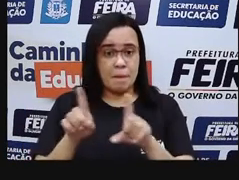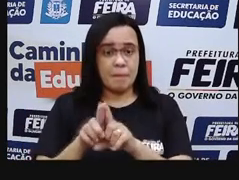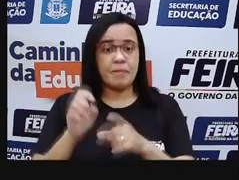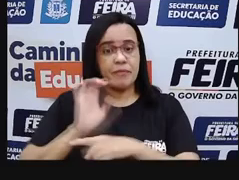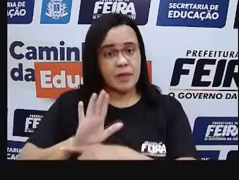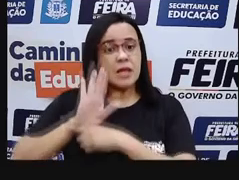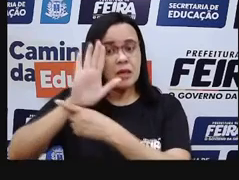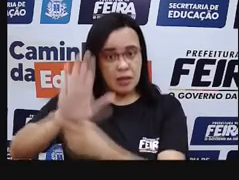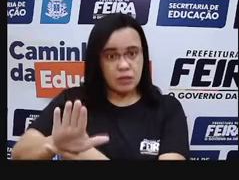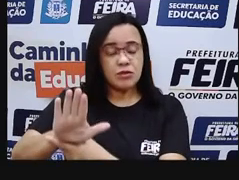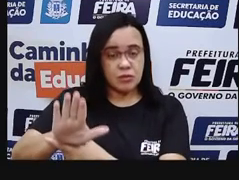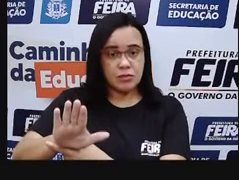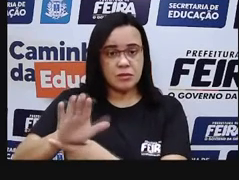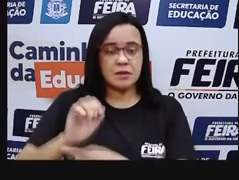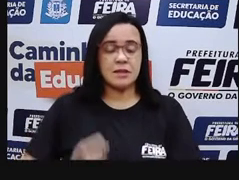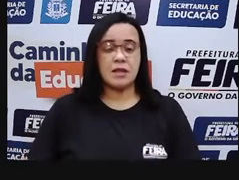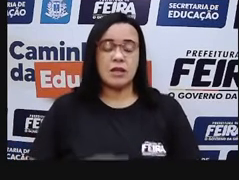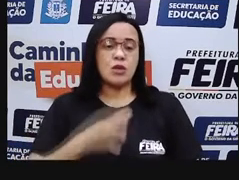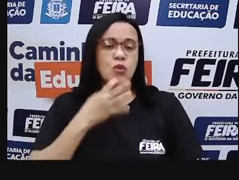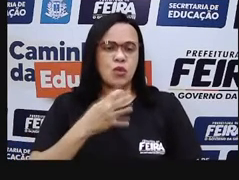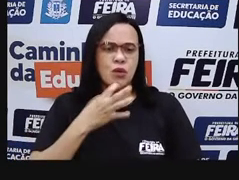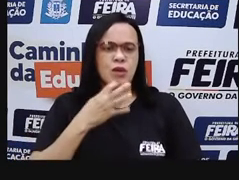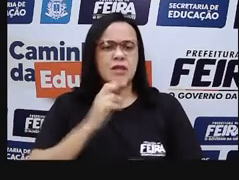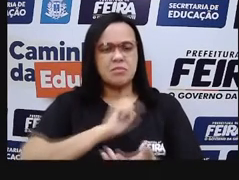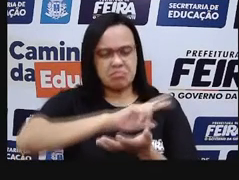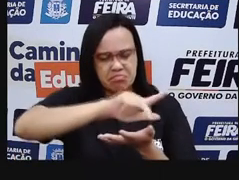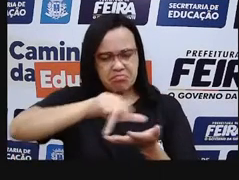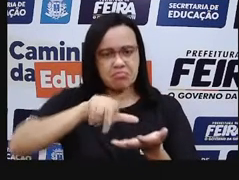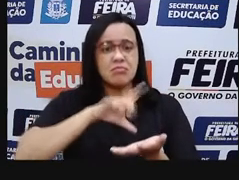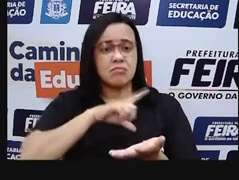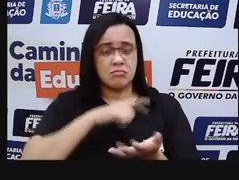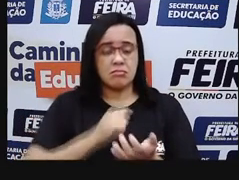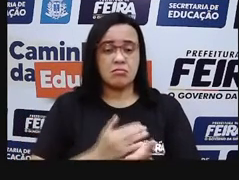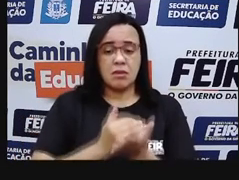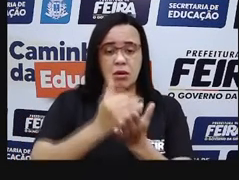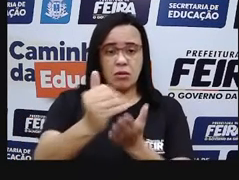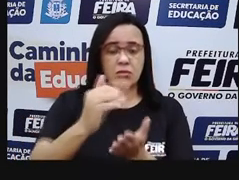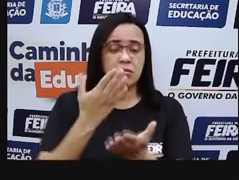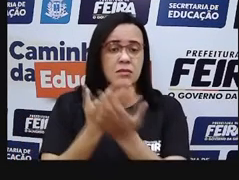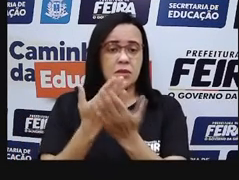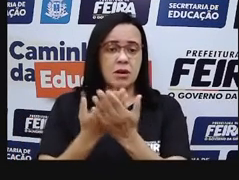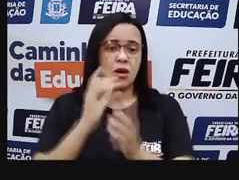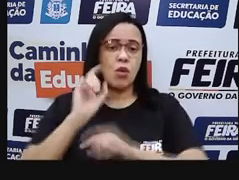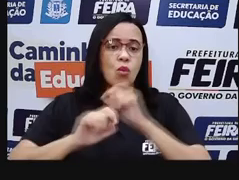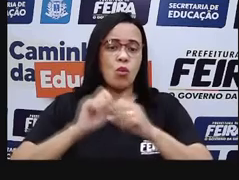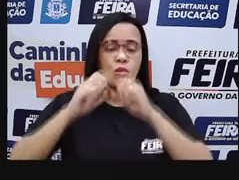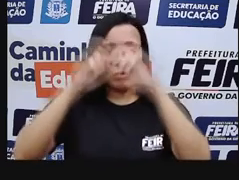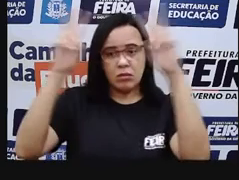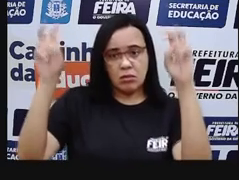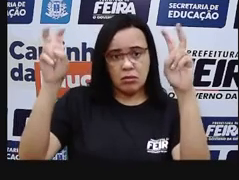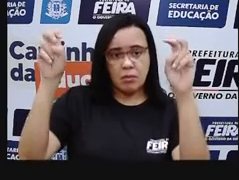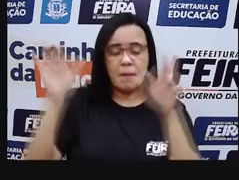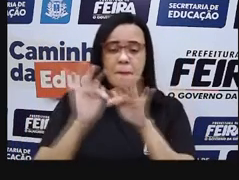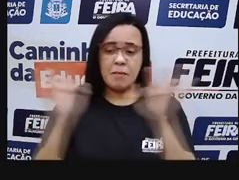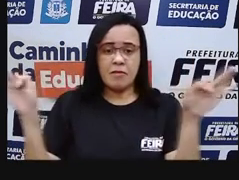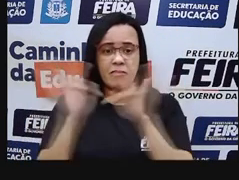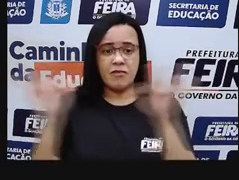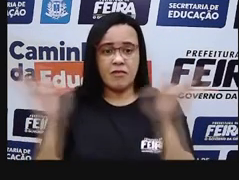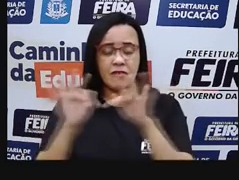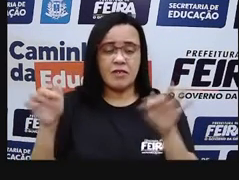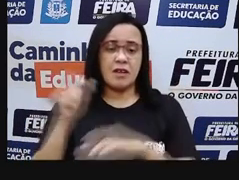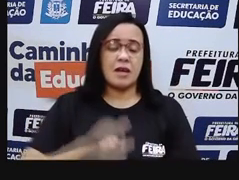vacina contra de conhecimento e para começar nossa áudio tá então uma frase né e